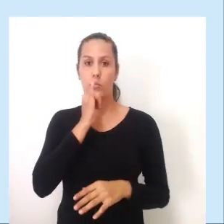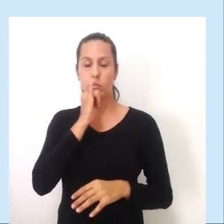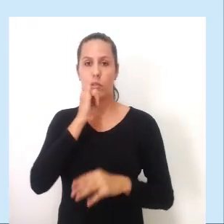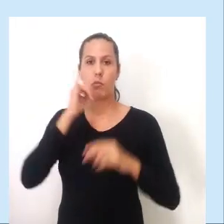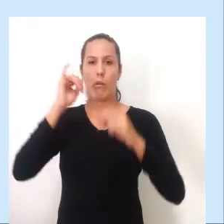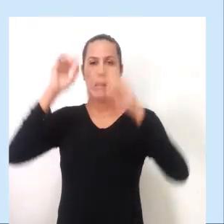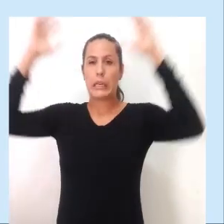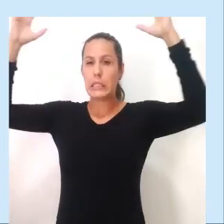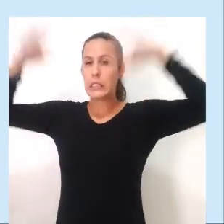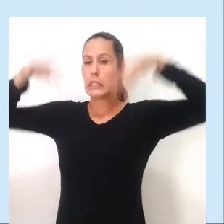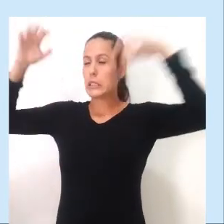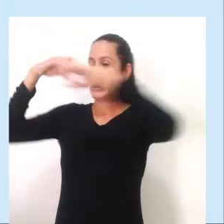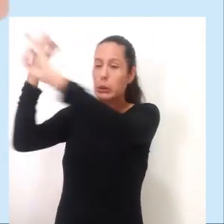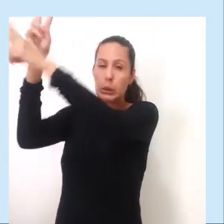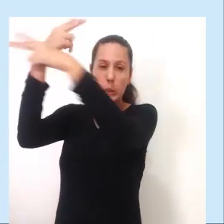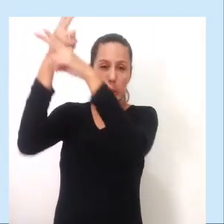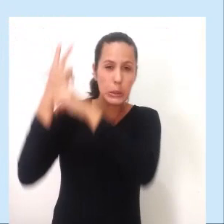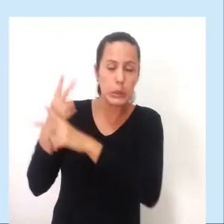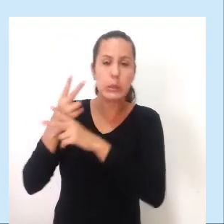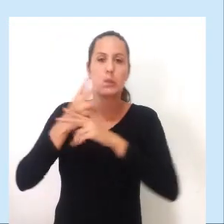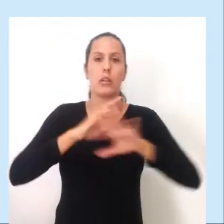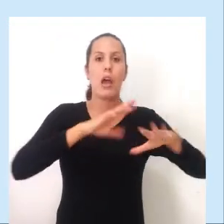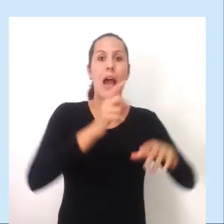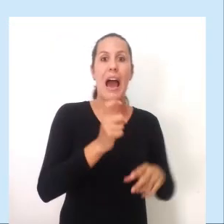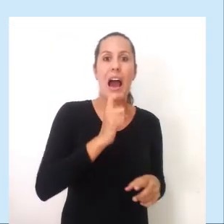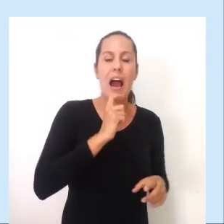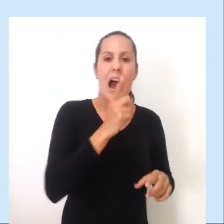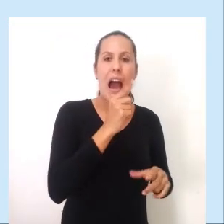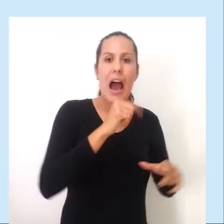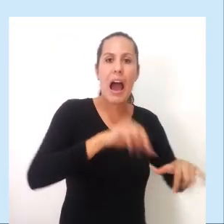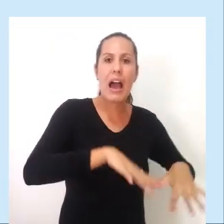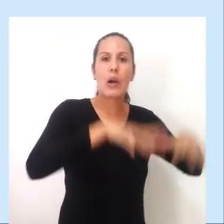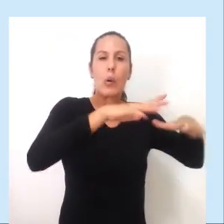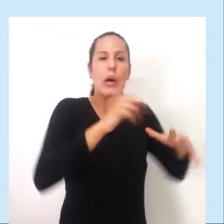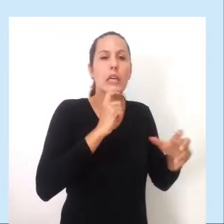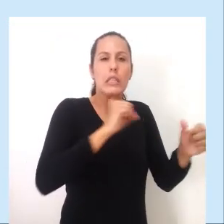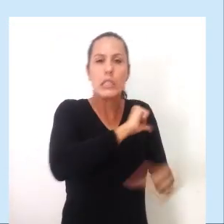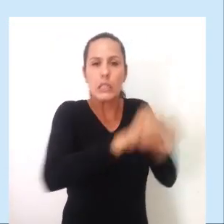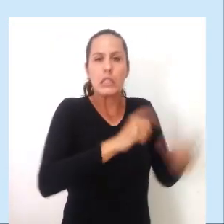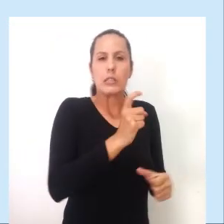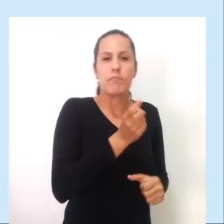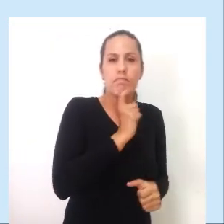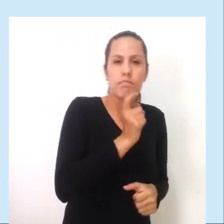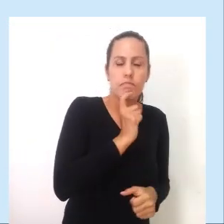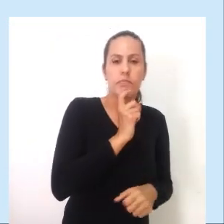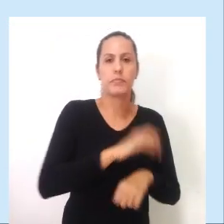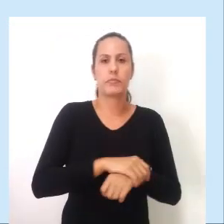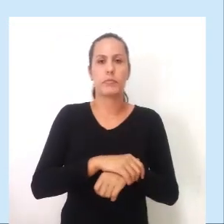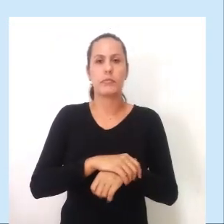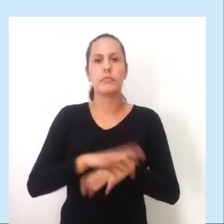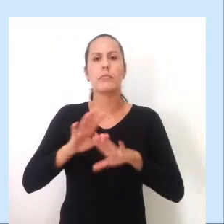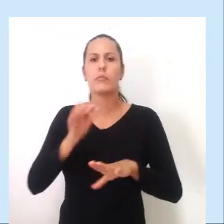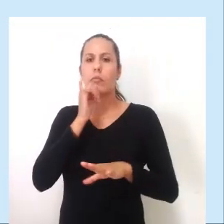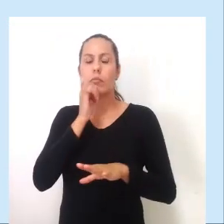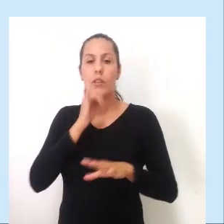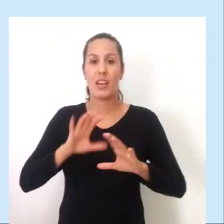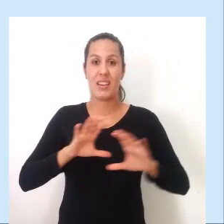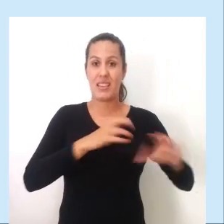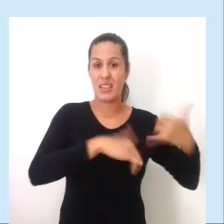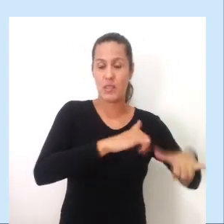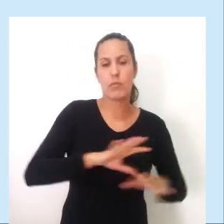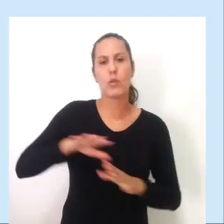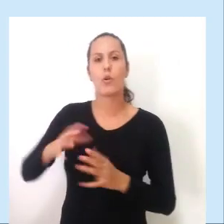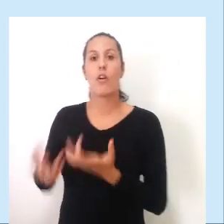tempestade, um congelamento das águas. E um exemplo de fenômeno químico seria uma grande